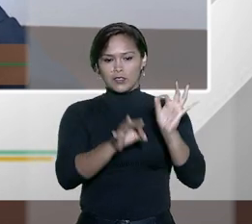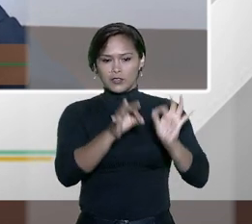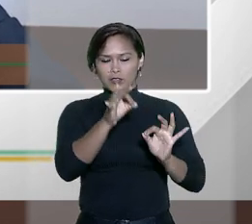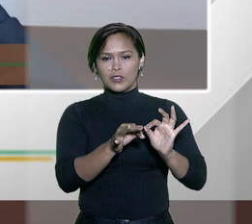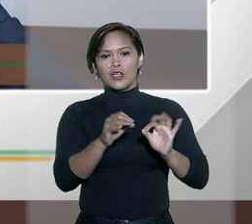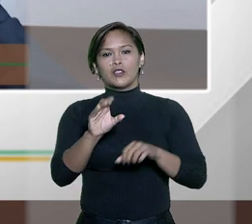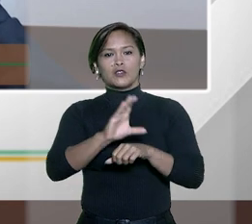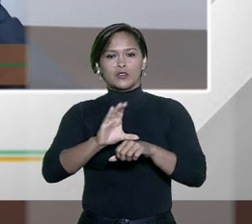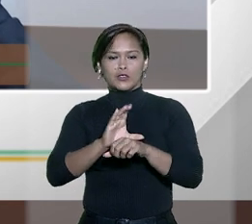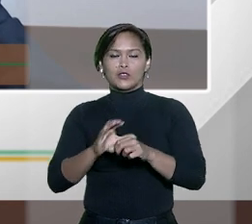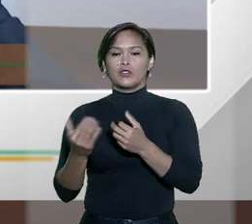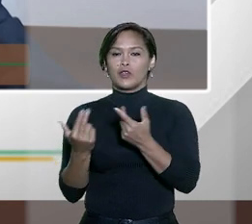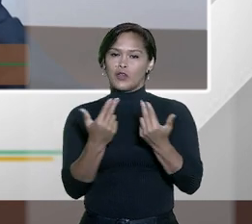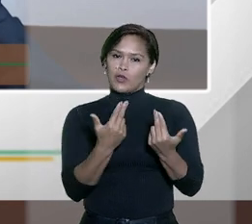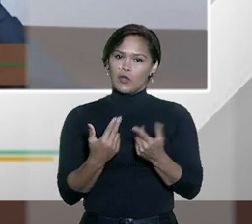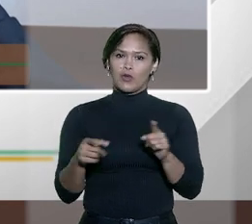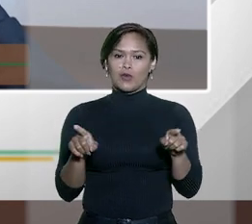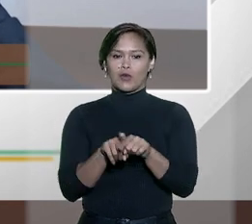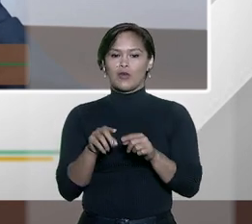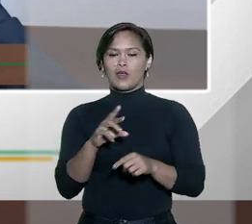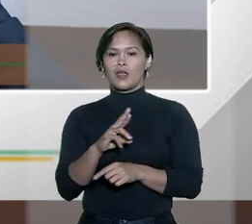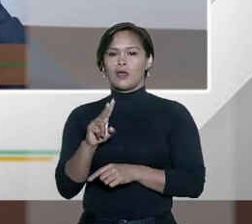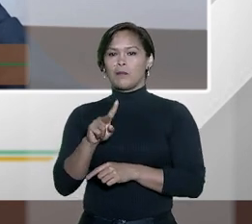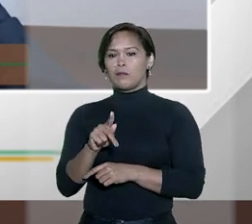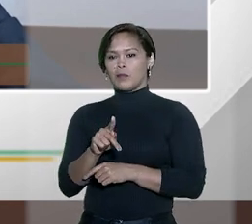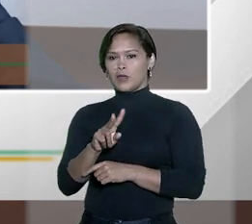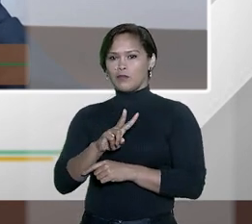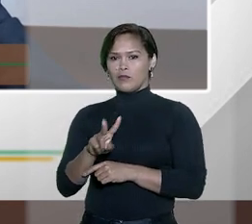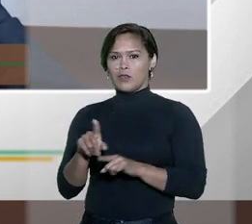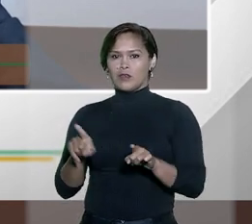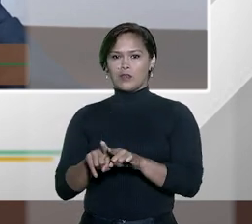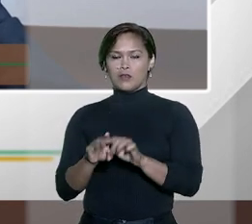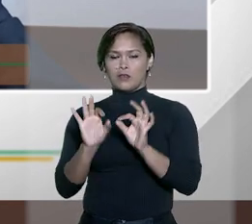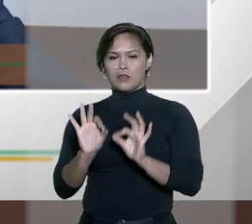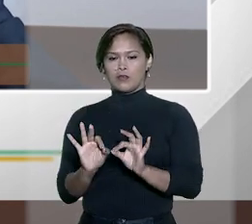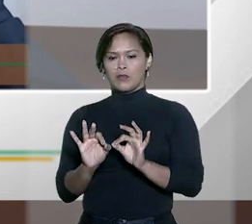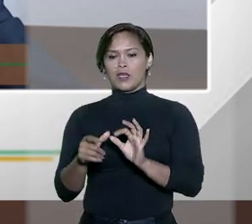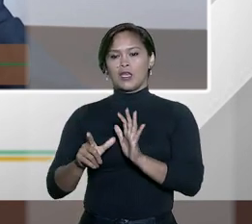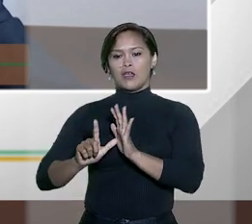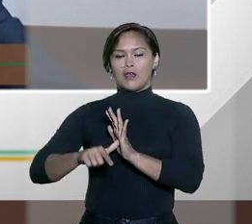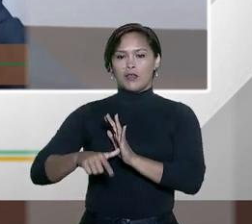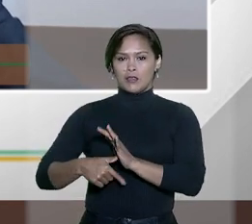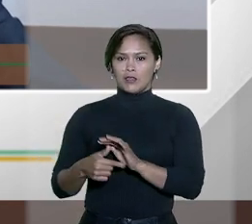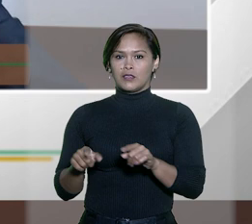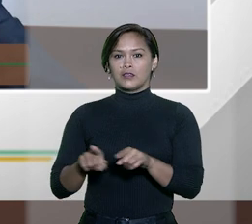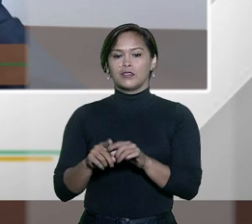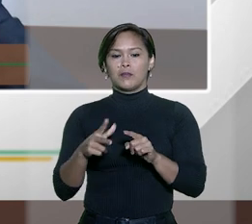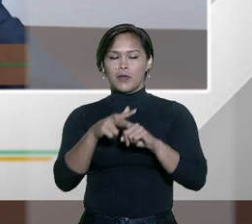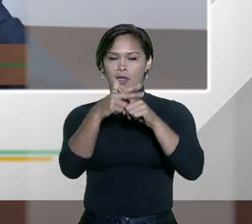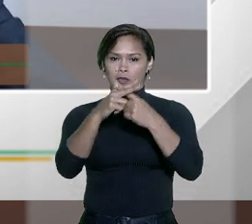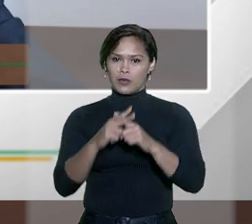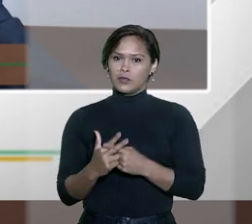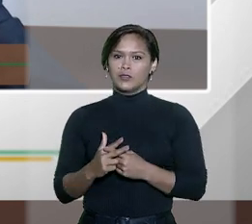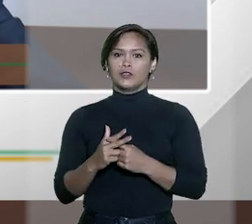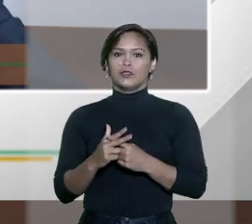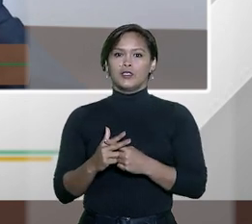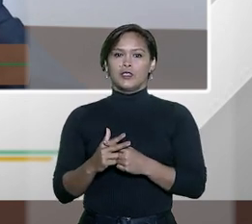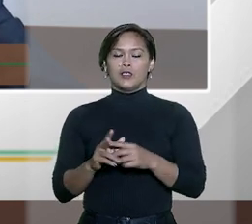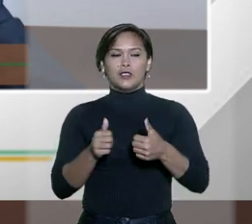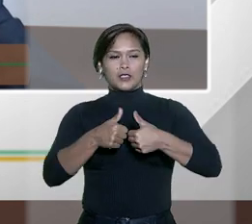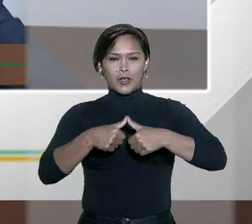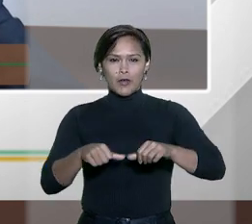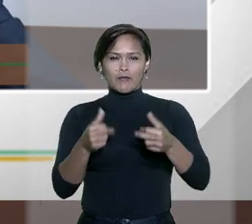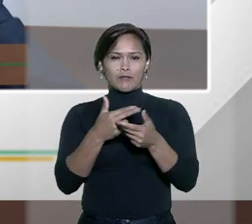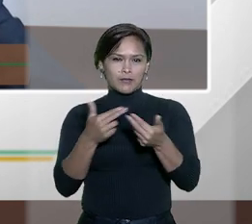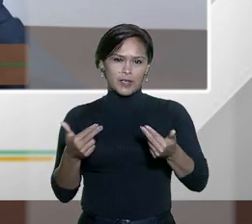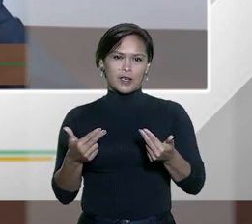texto constitucional. Da mesma forma, o RPV, se ele é atrasado, ele também é corrigido. Enfim, então fica